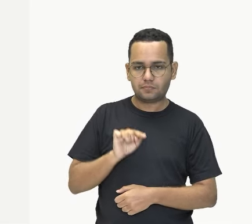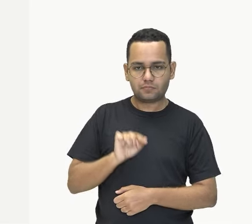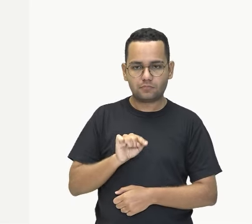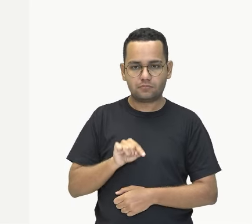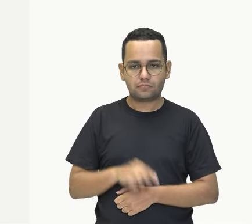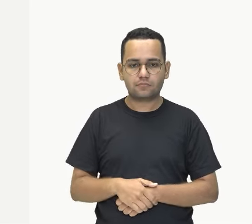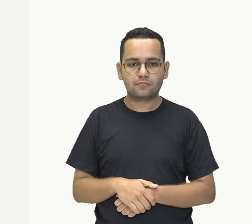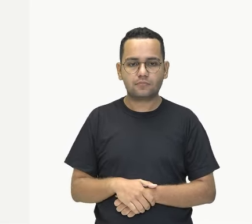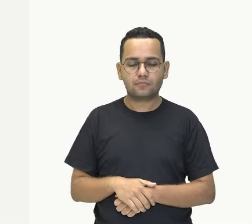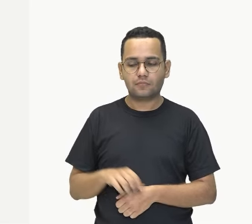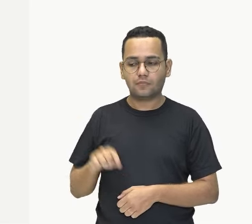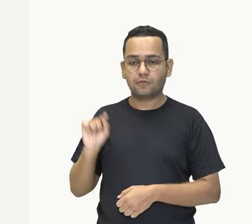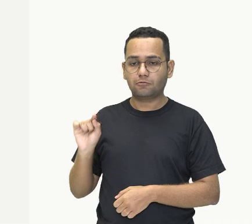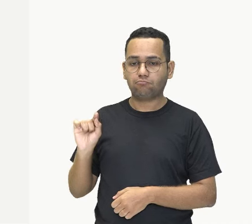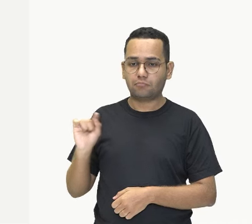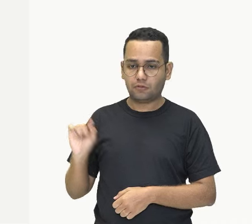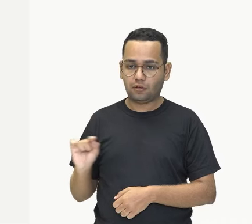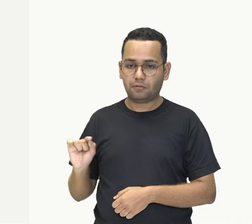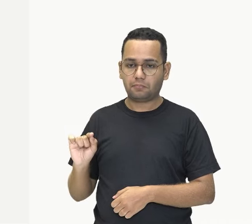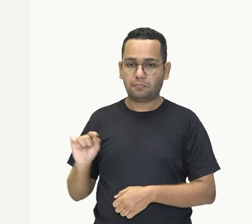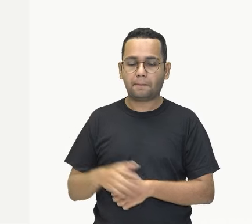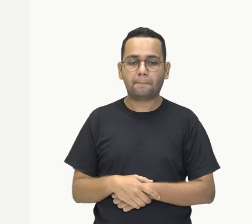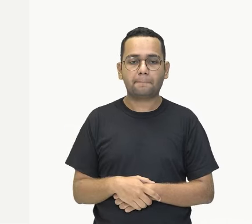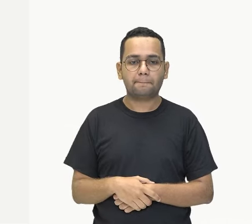quem? 3